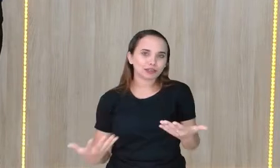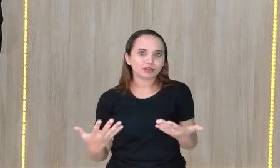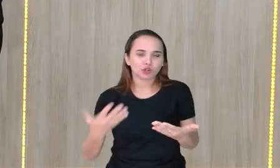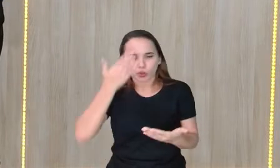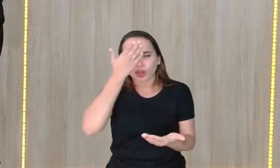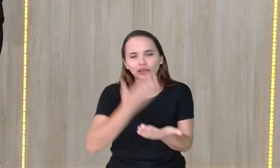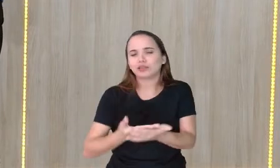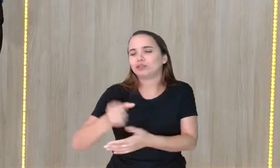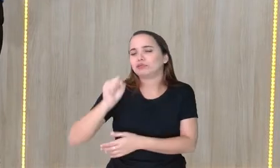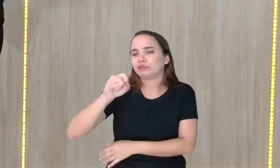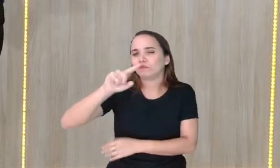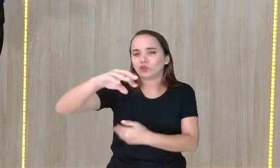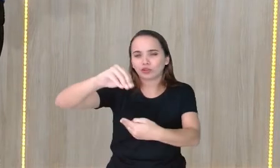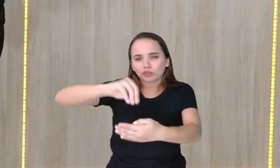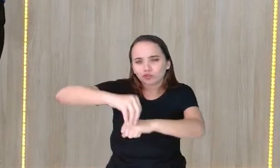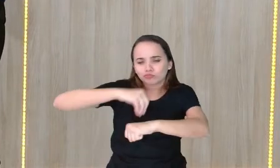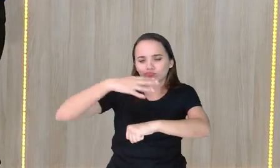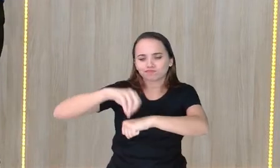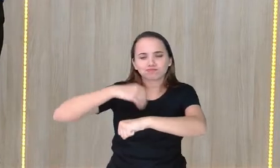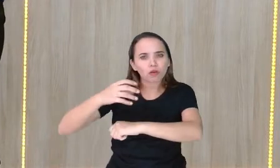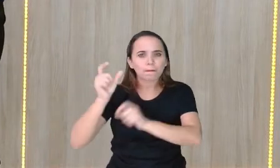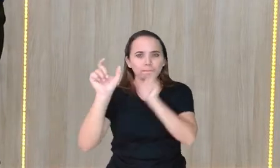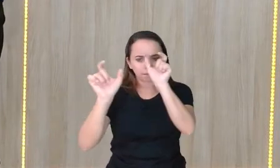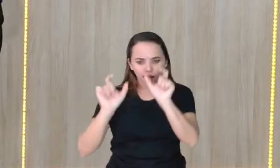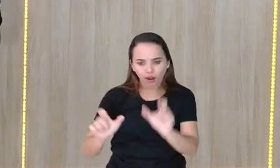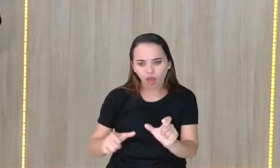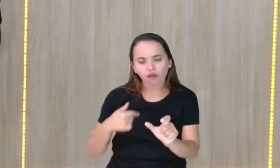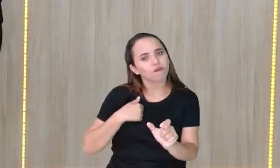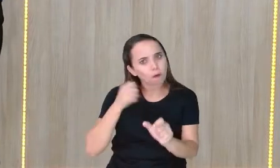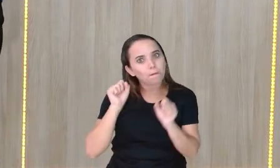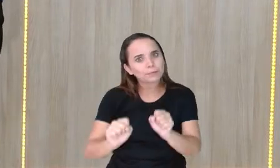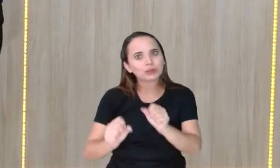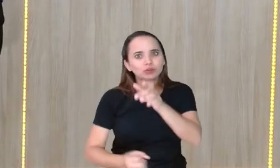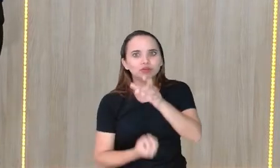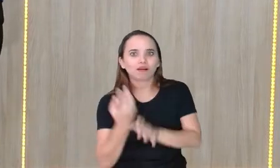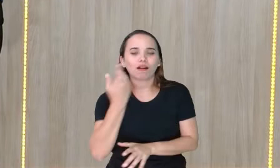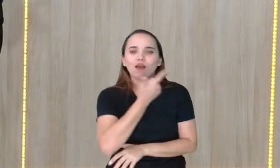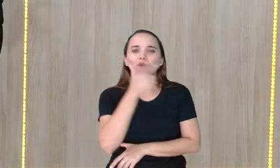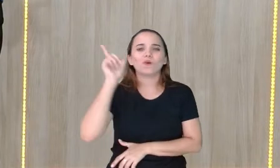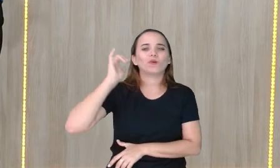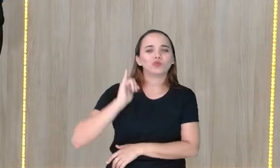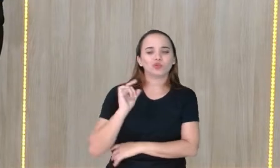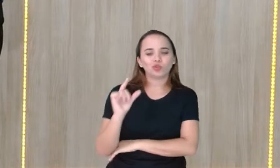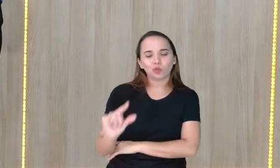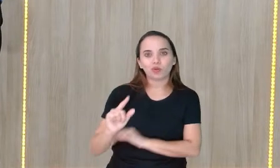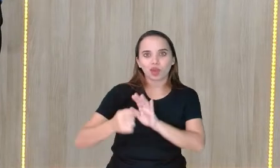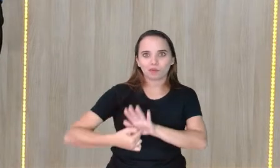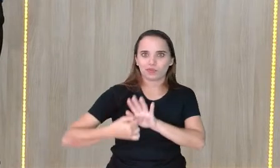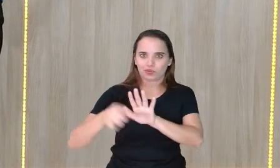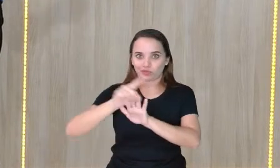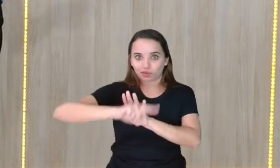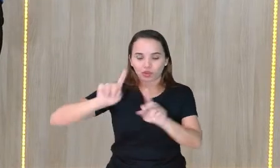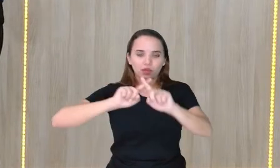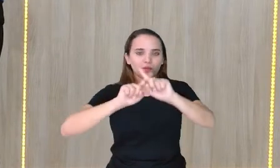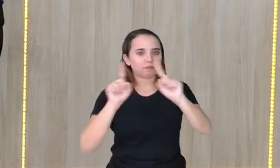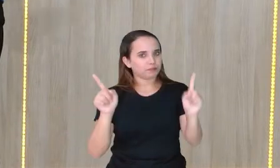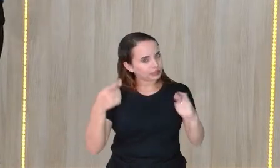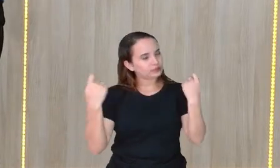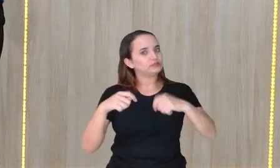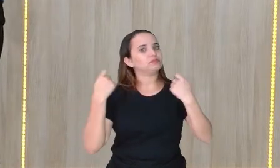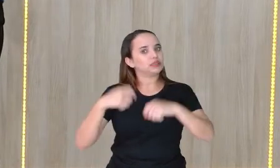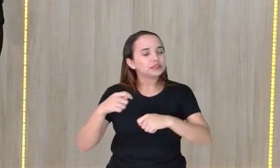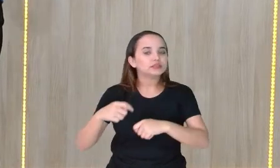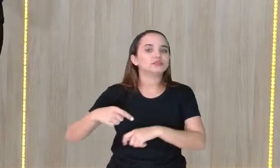vocês me sugerirem palavras, eu posso aqui, ó, produzir minicontos e trazer para vocês. Só que para isso, eu preciso